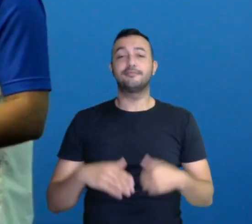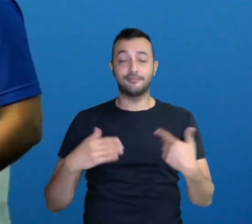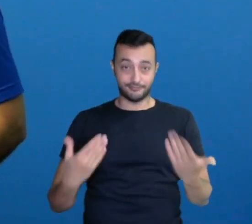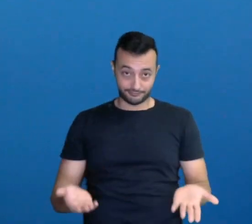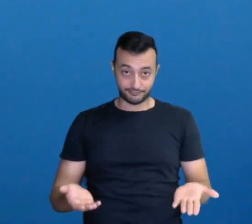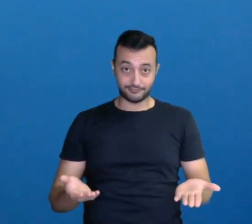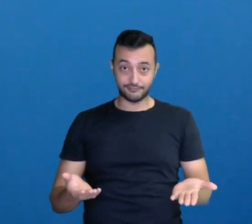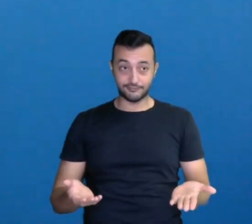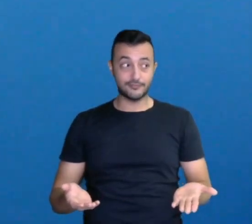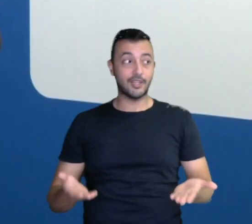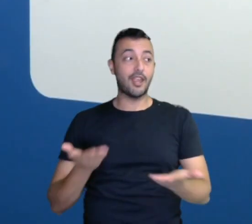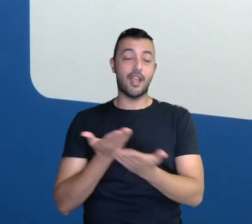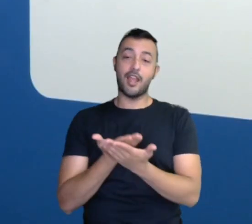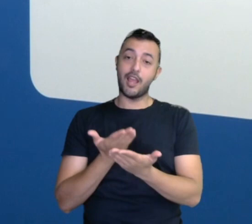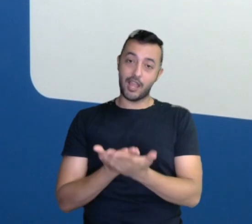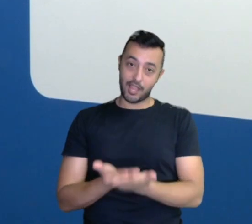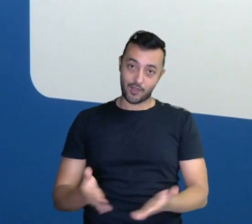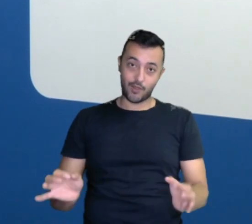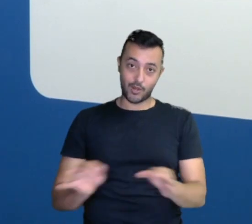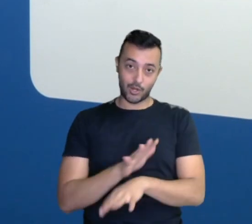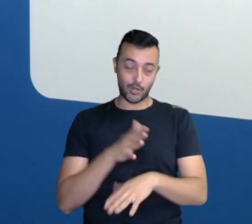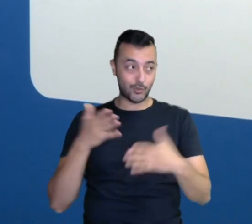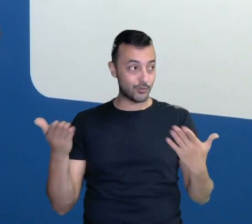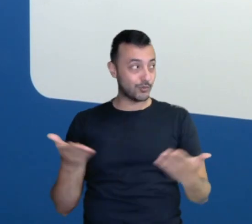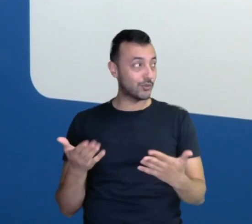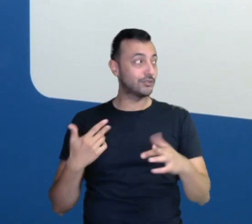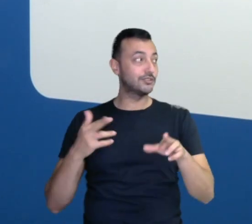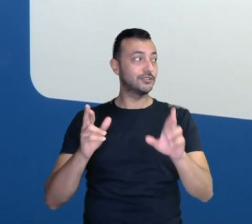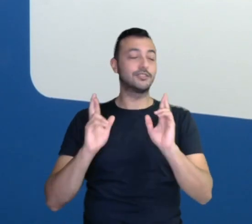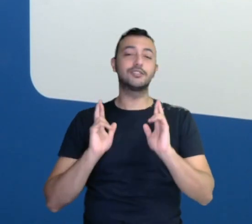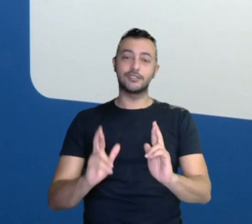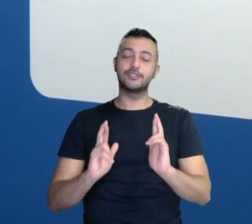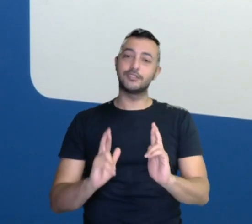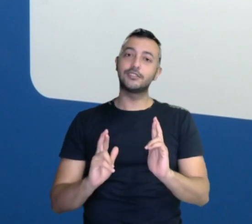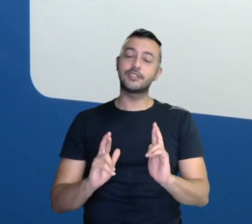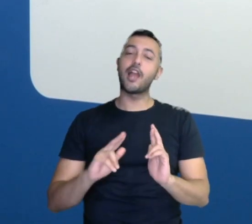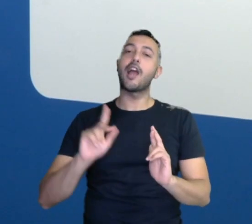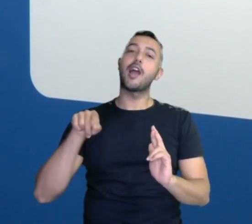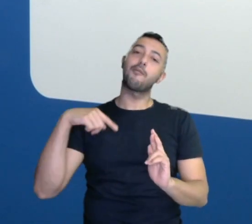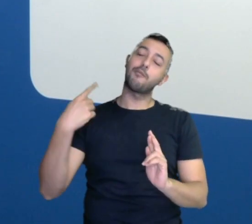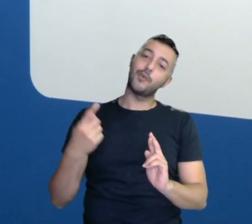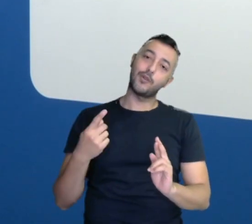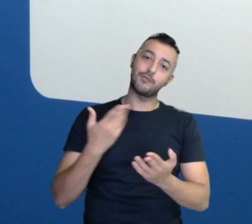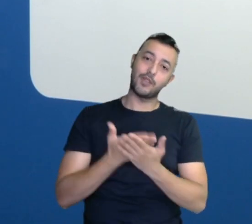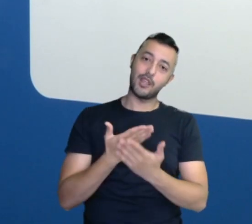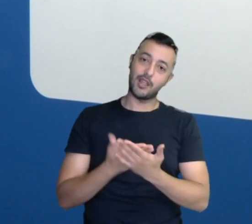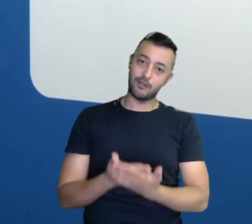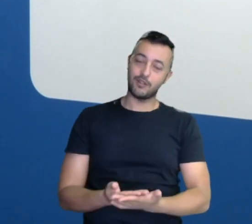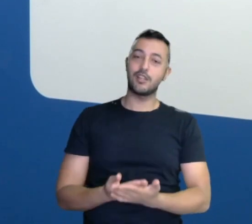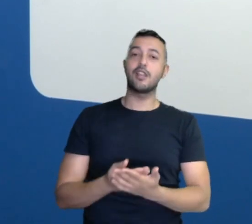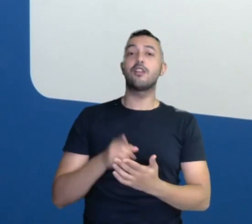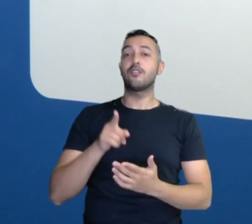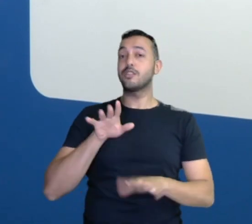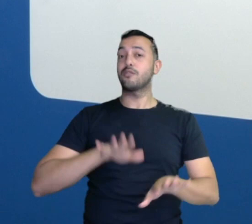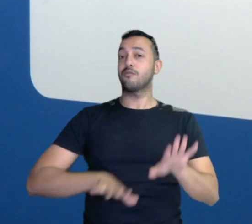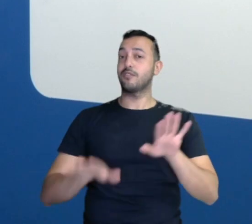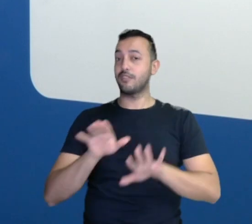Então, gente, essa foi a nossa aula de hoje. Tá? Eu espero vocês na próxima aula, todo mundo continue se